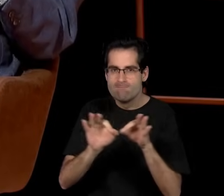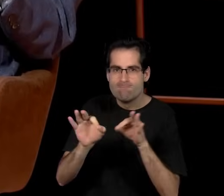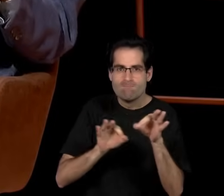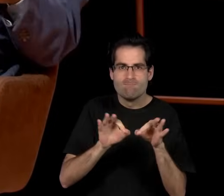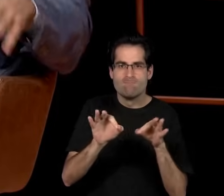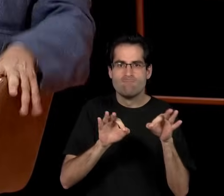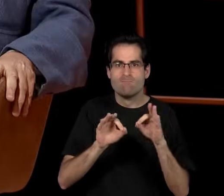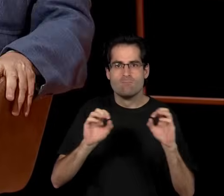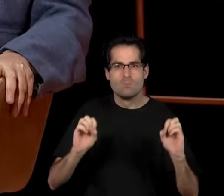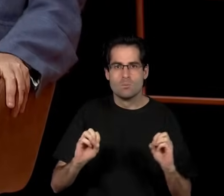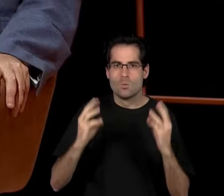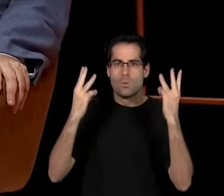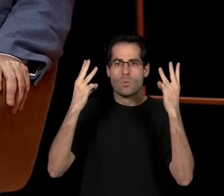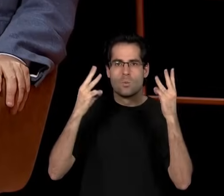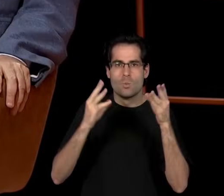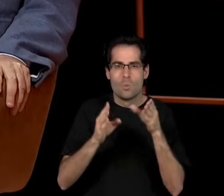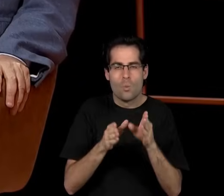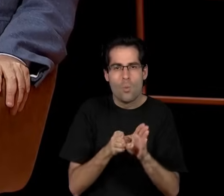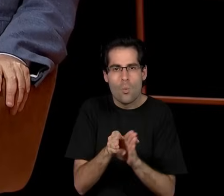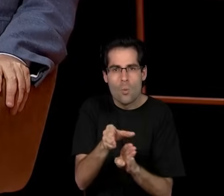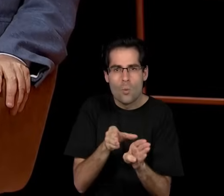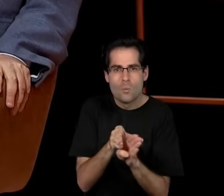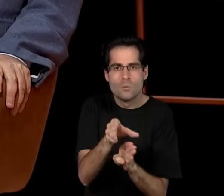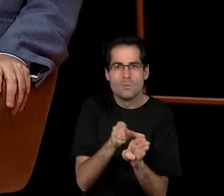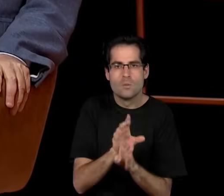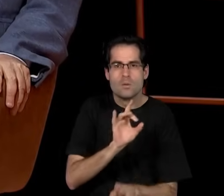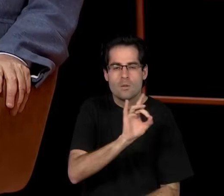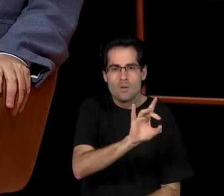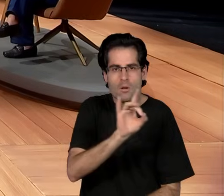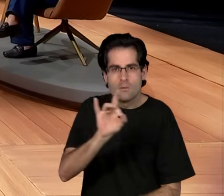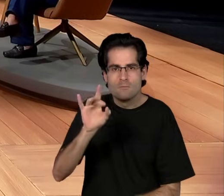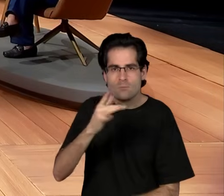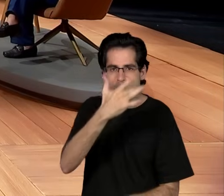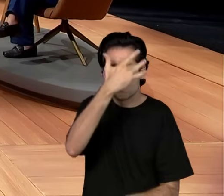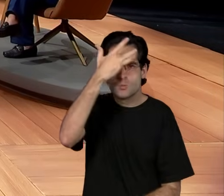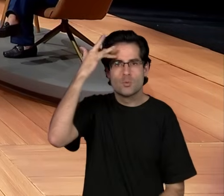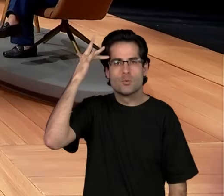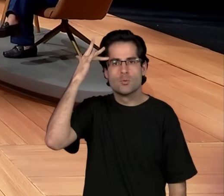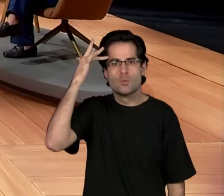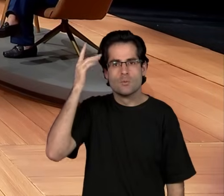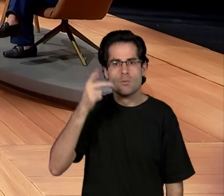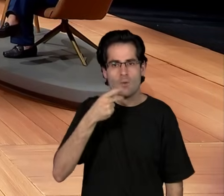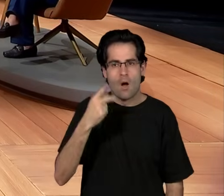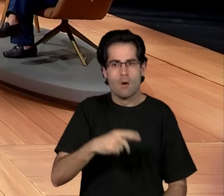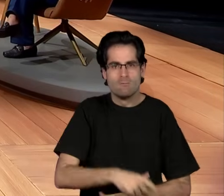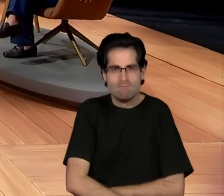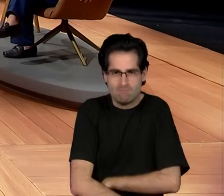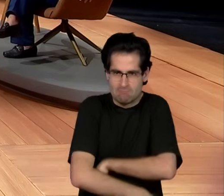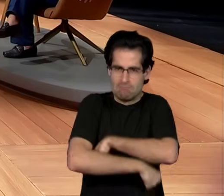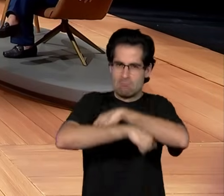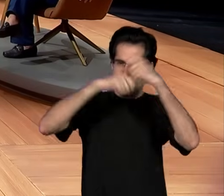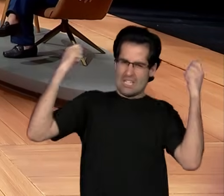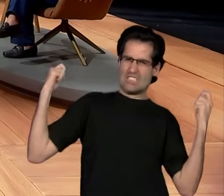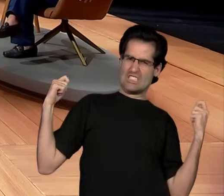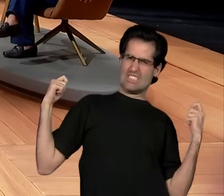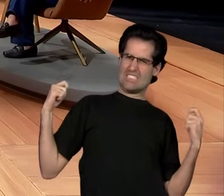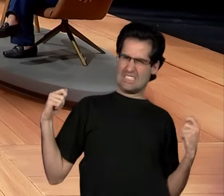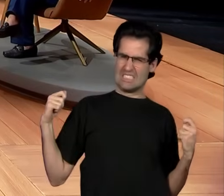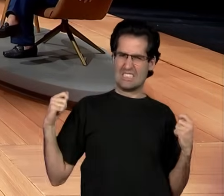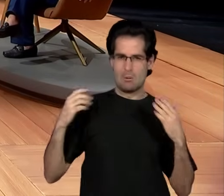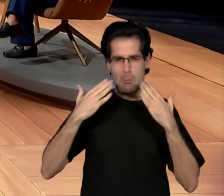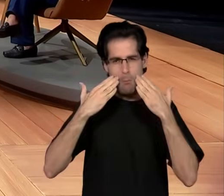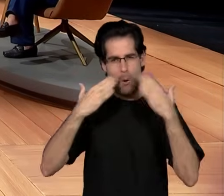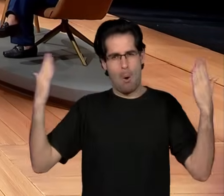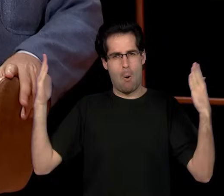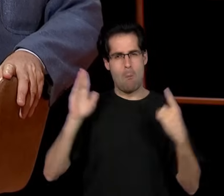performance, orientando cada um, já mandando todo mundo tirar a camisa para cantar à vontade, já mandando... Coisas de Ney. Então, o